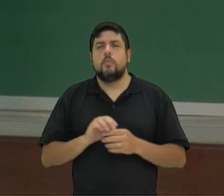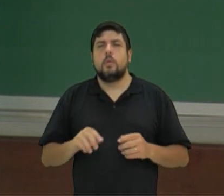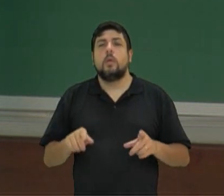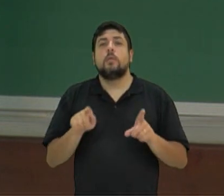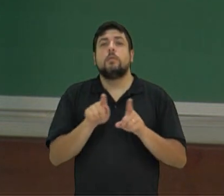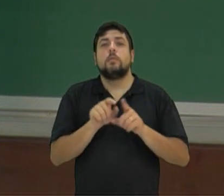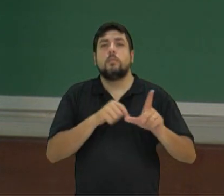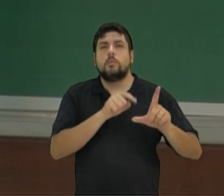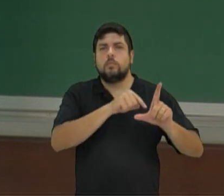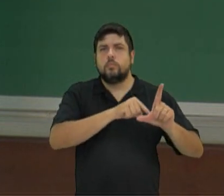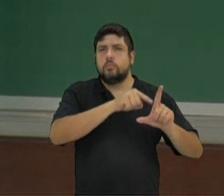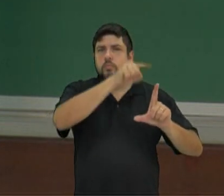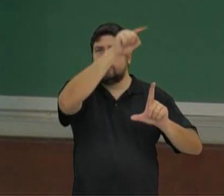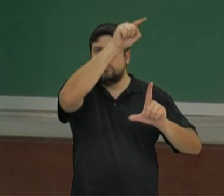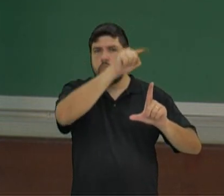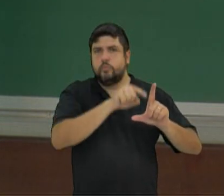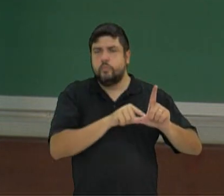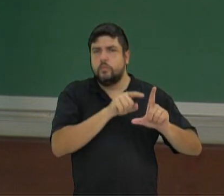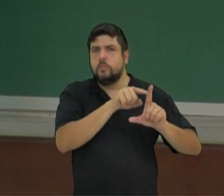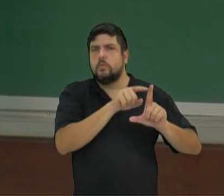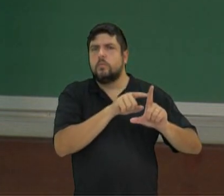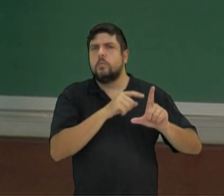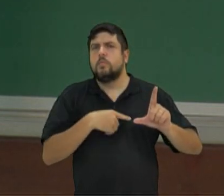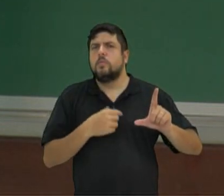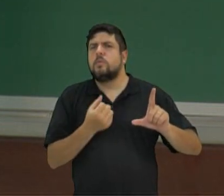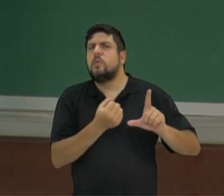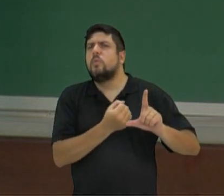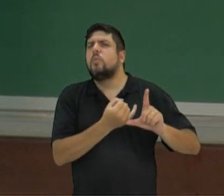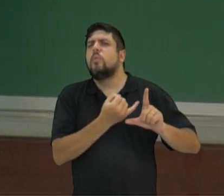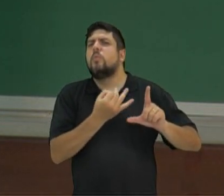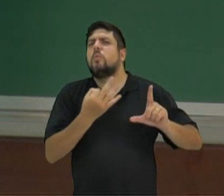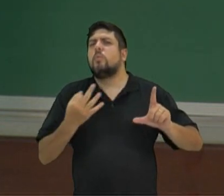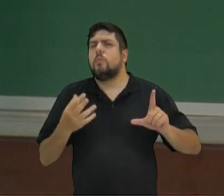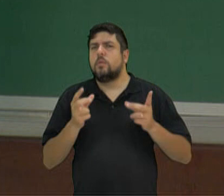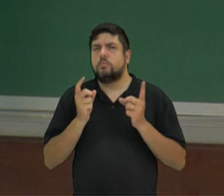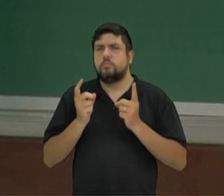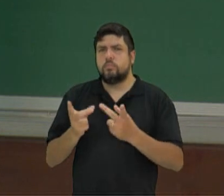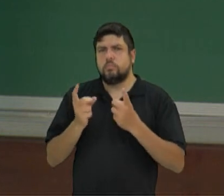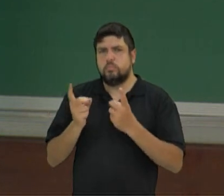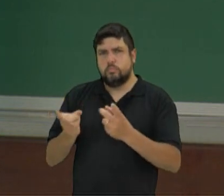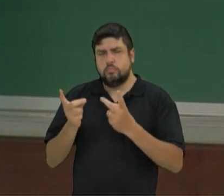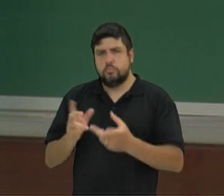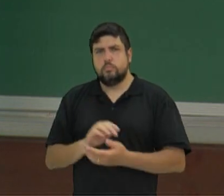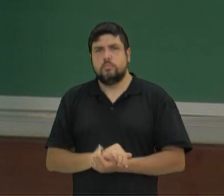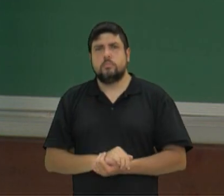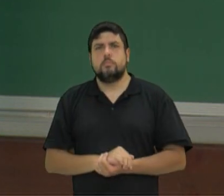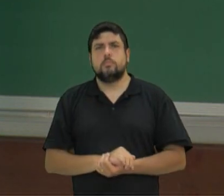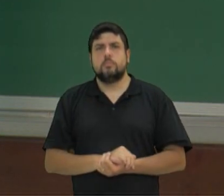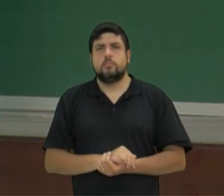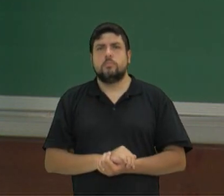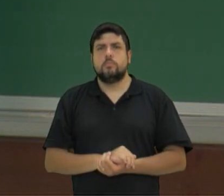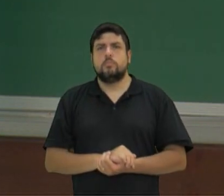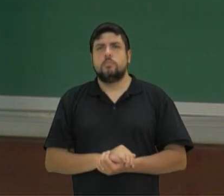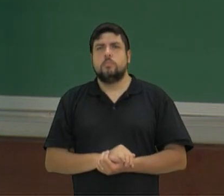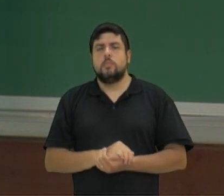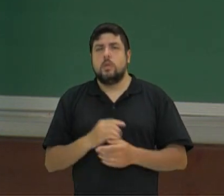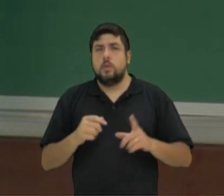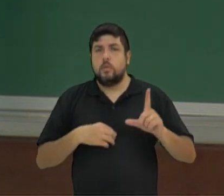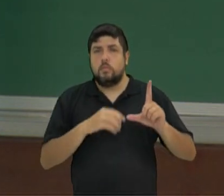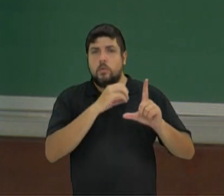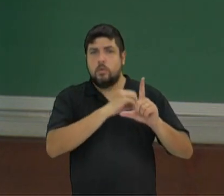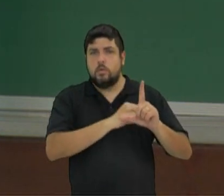E aqui na minha vertical, quantas foram as unidades vendidas nesse período, Então, de 0